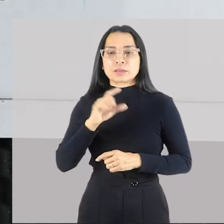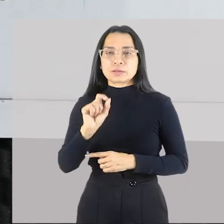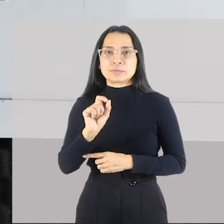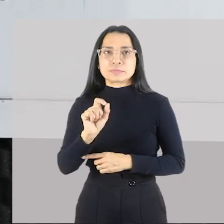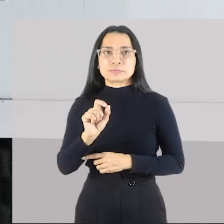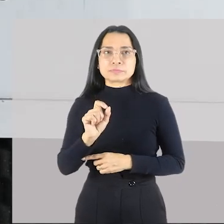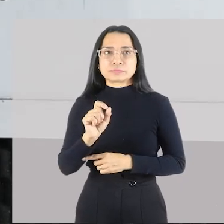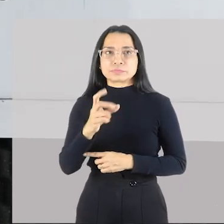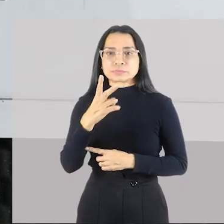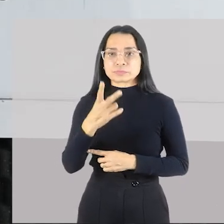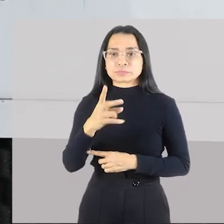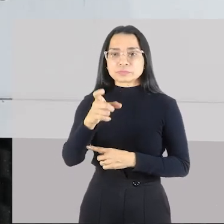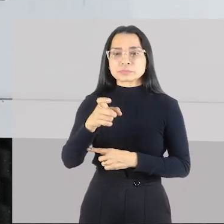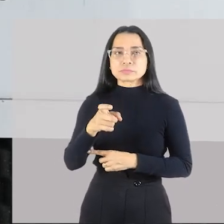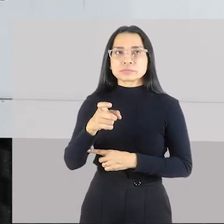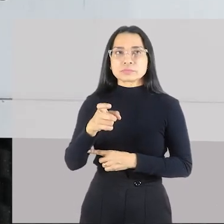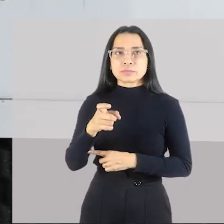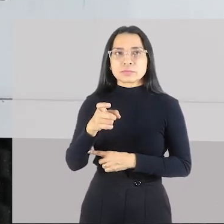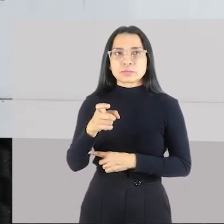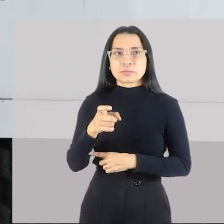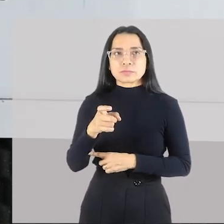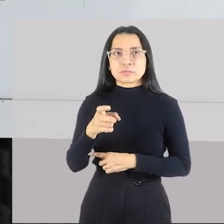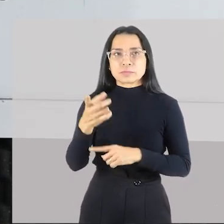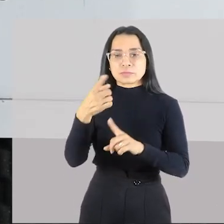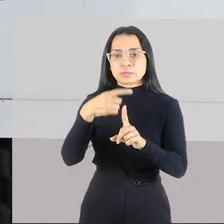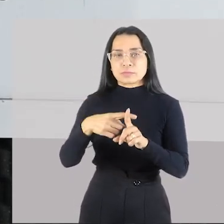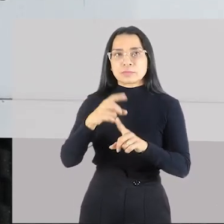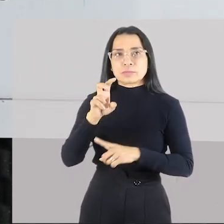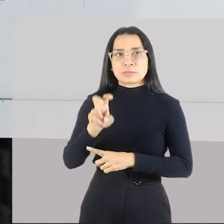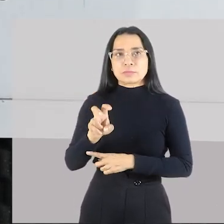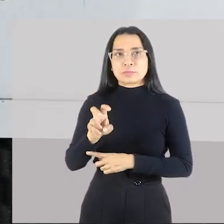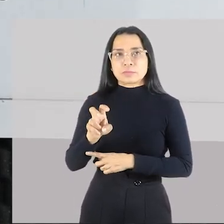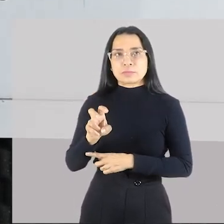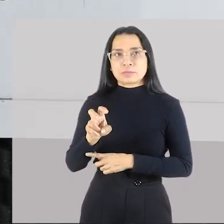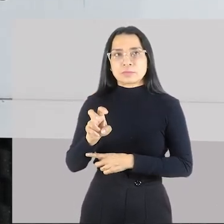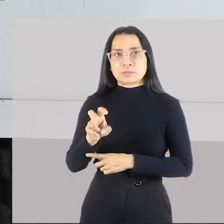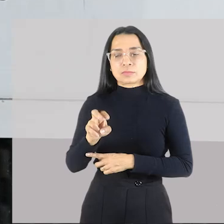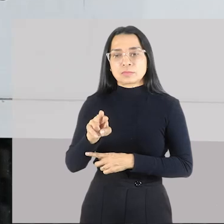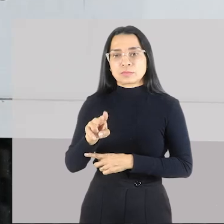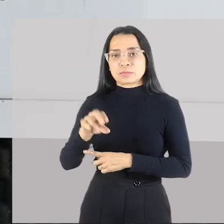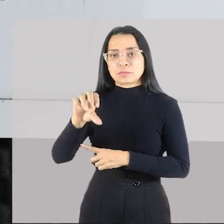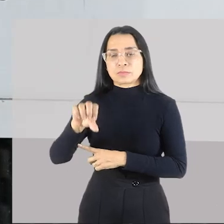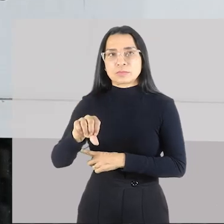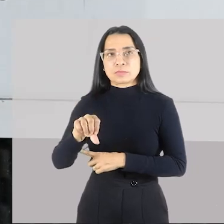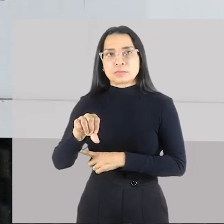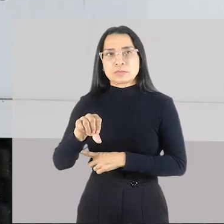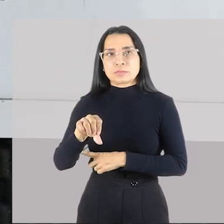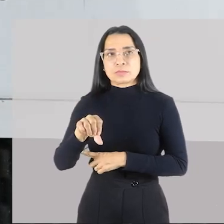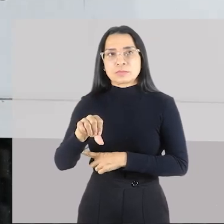ó, 2x mais 5 igual a 9.